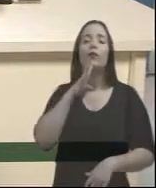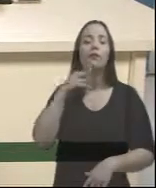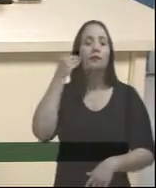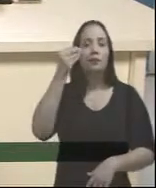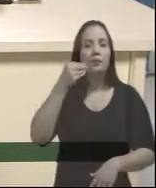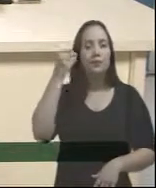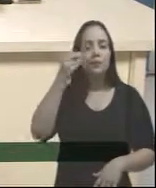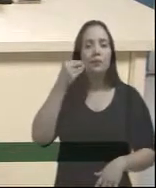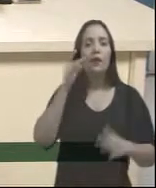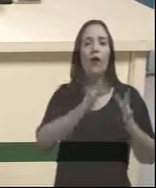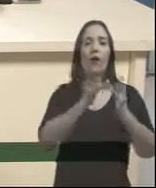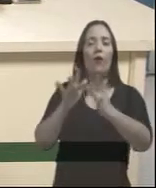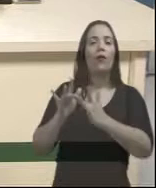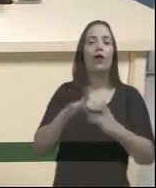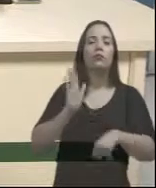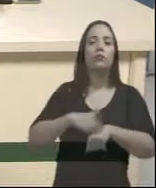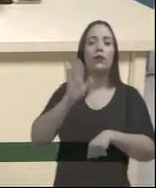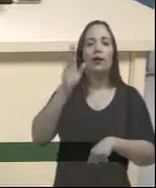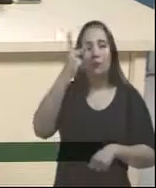uma representação